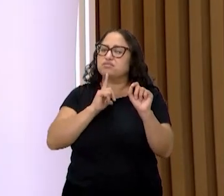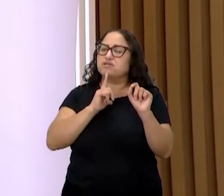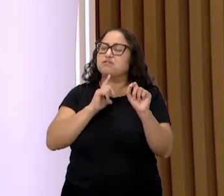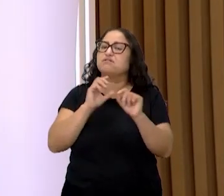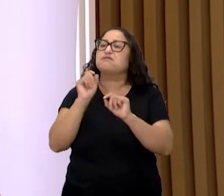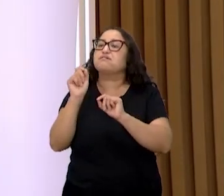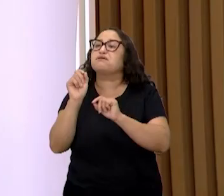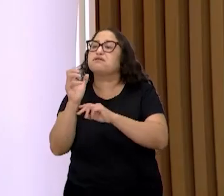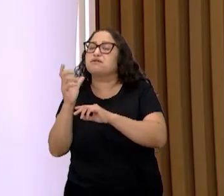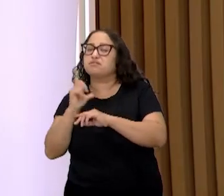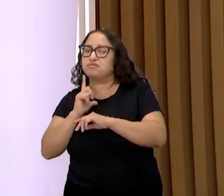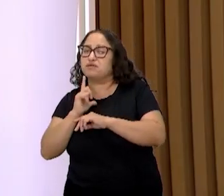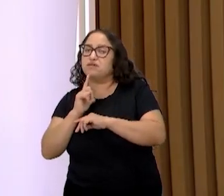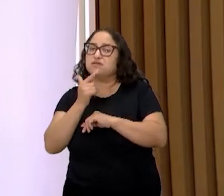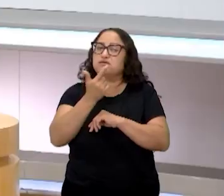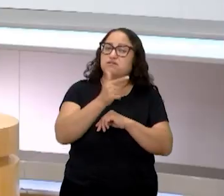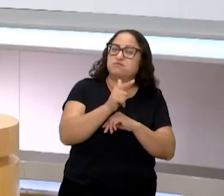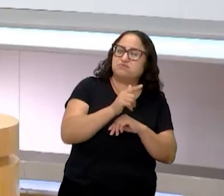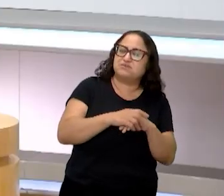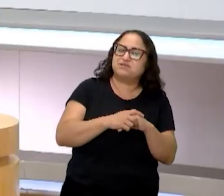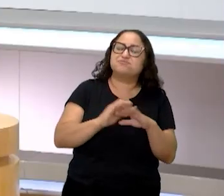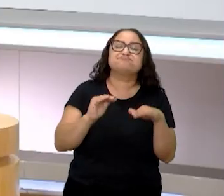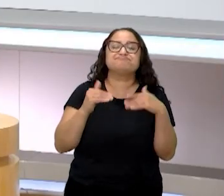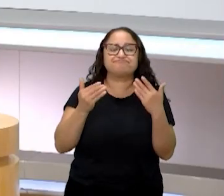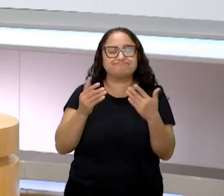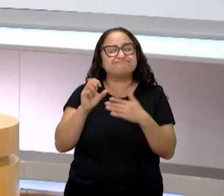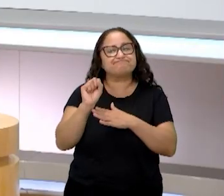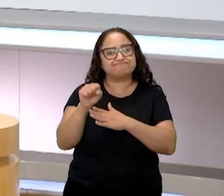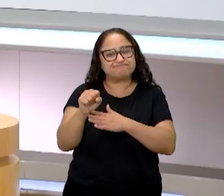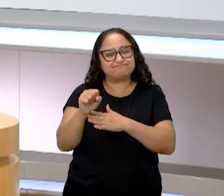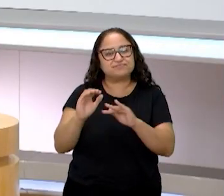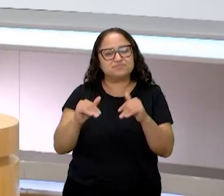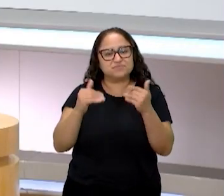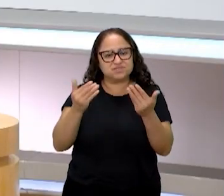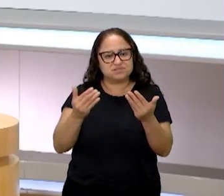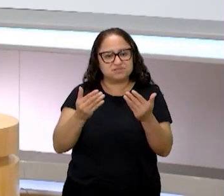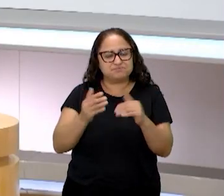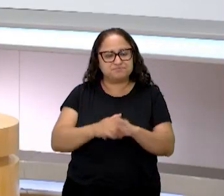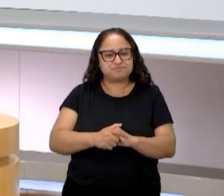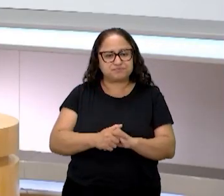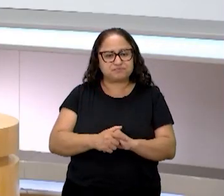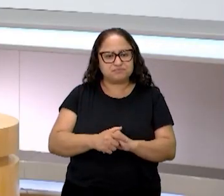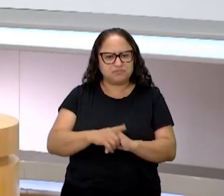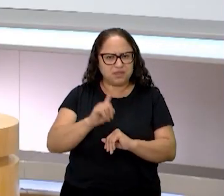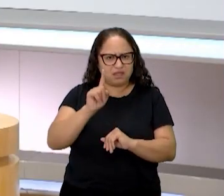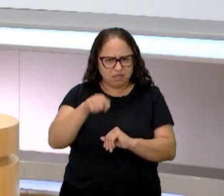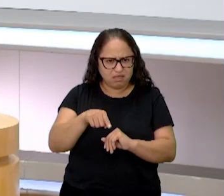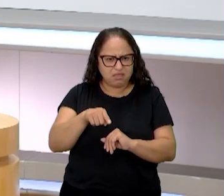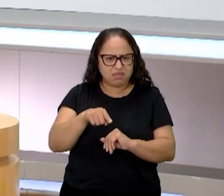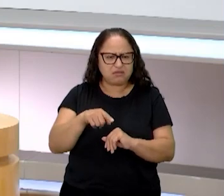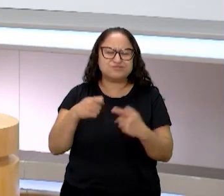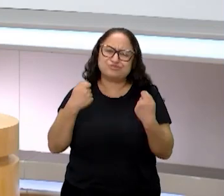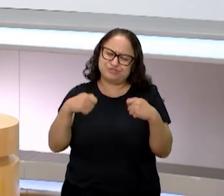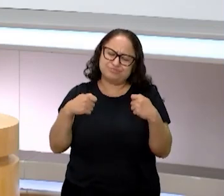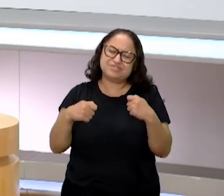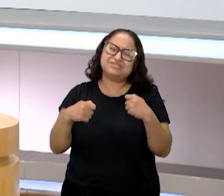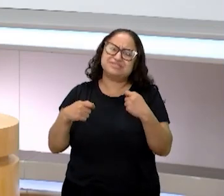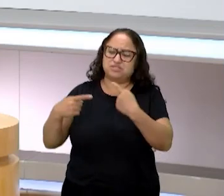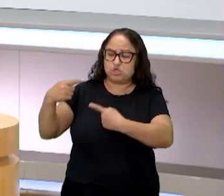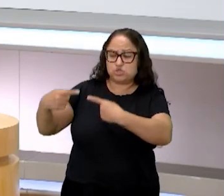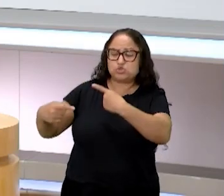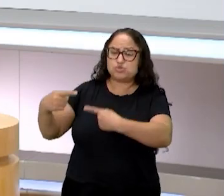não tem, assim por diante, né? Exatamente, né? E aí, então, é algo que a gente precisa discutir,